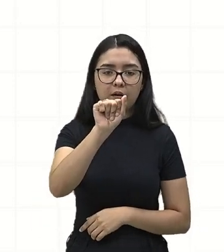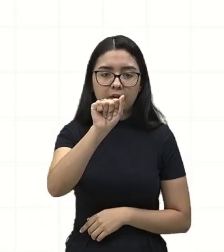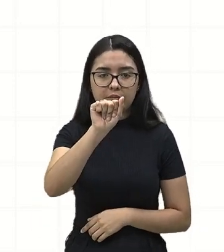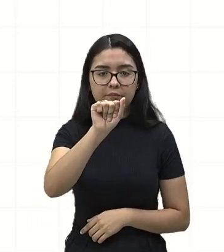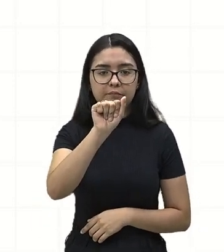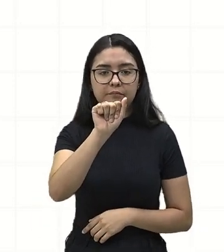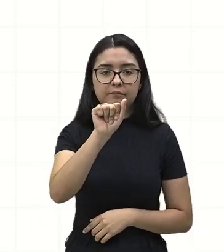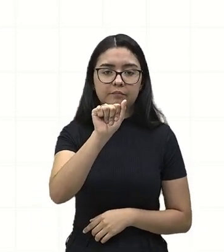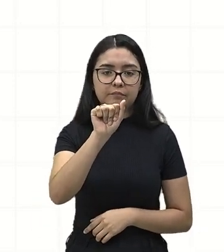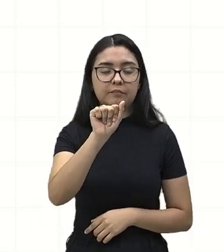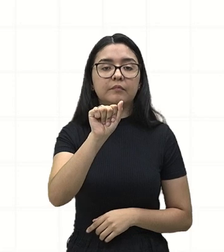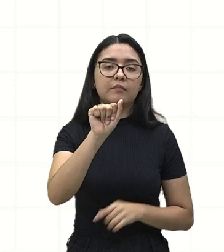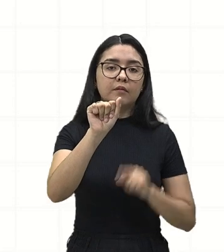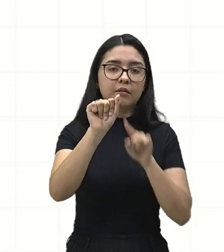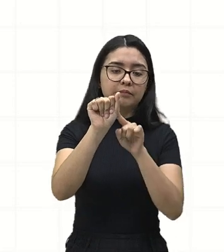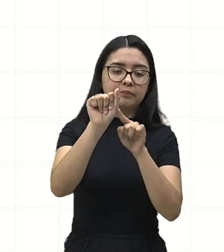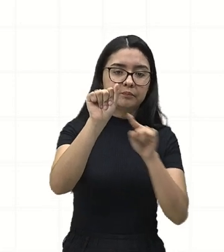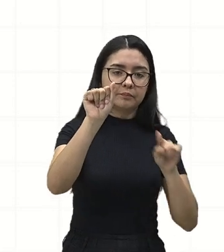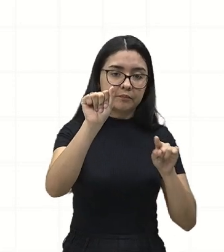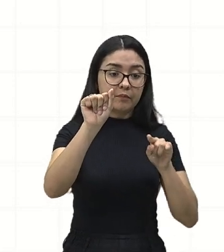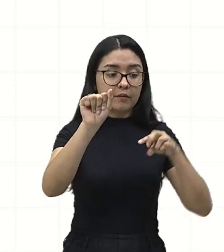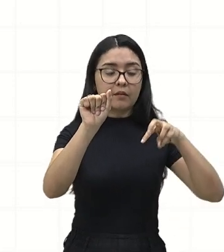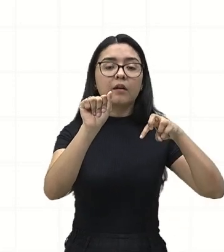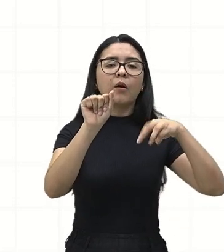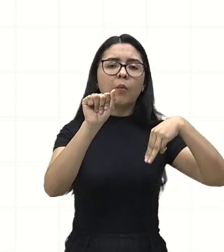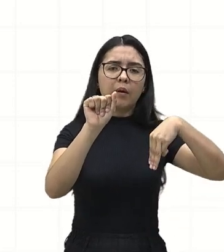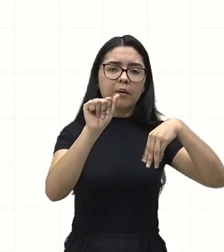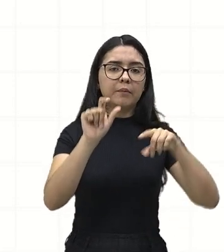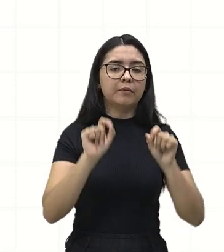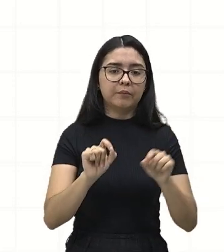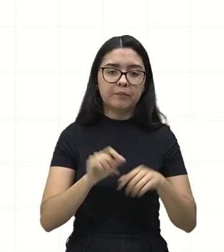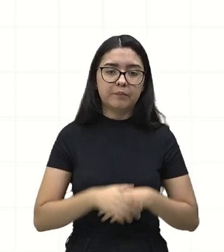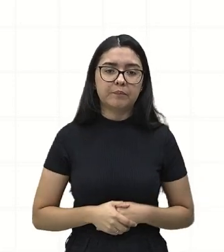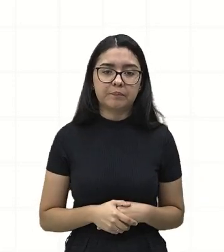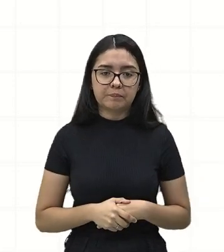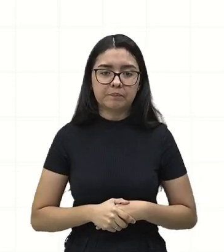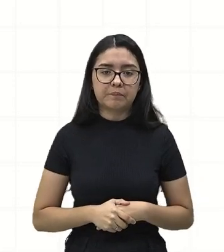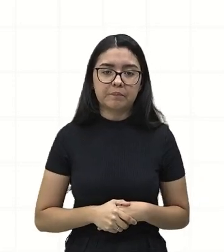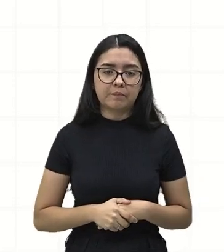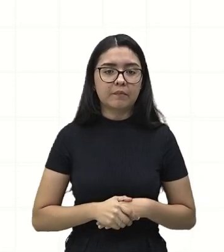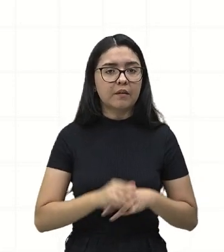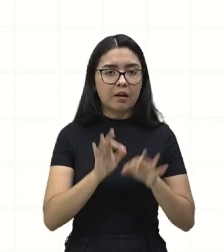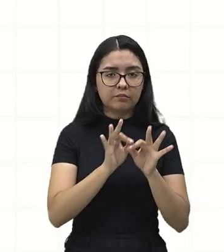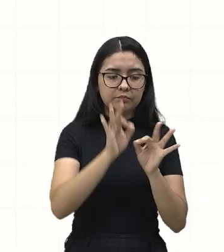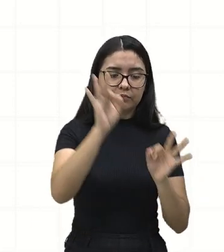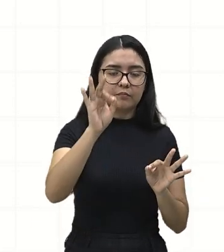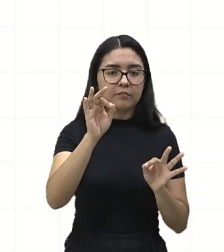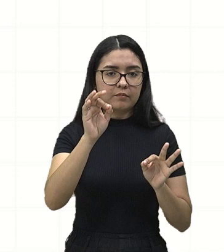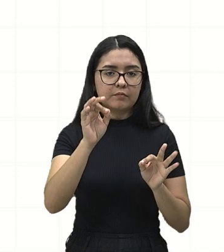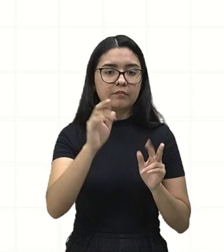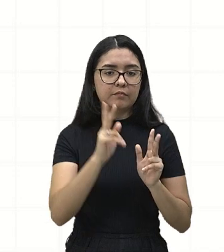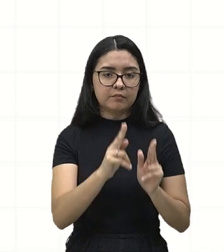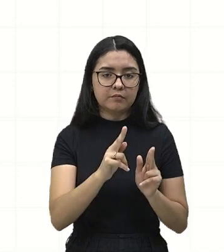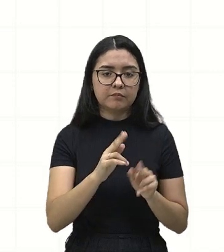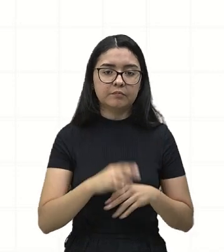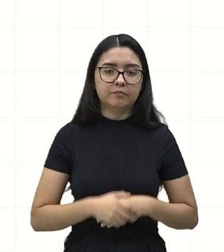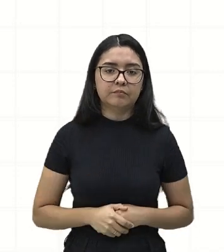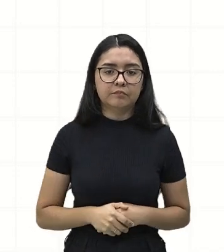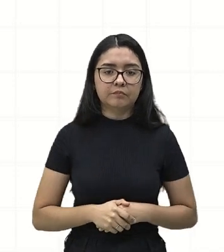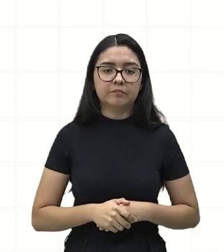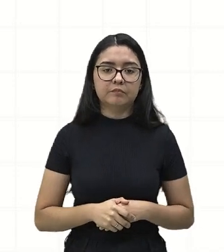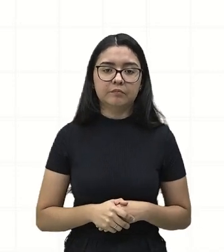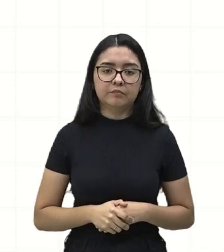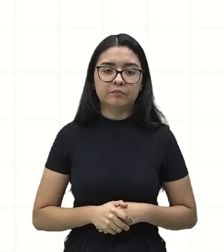aqui, que eu estou chamando de x, vai ser do mesmo tamanho de M até B. Do mesmo tamanho